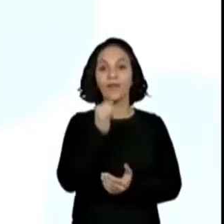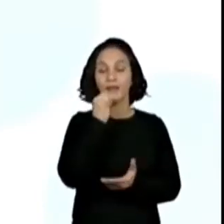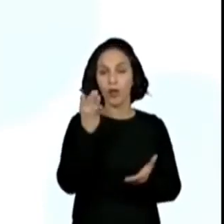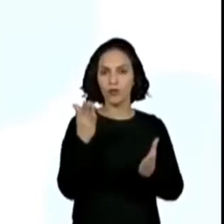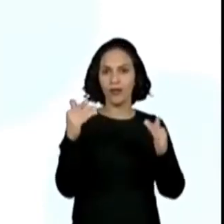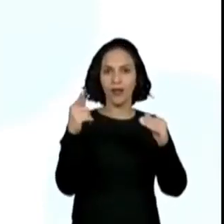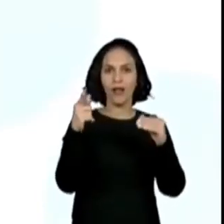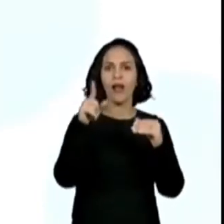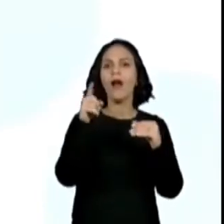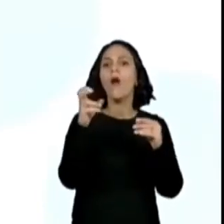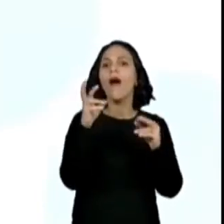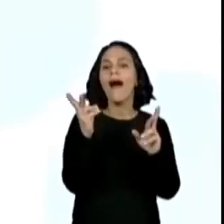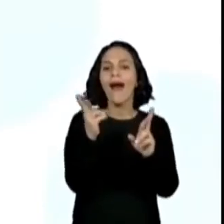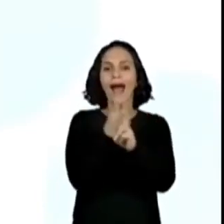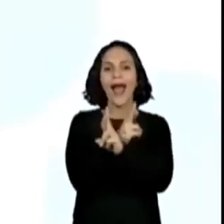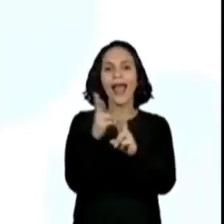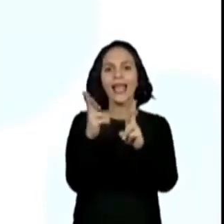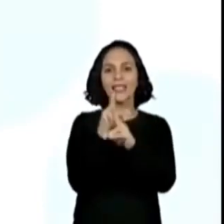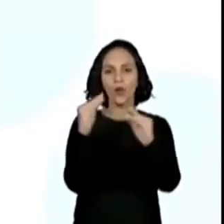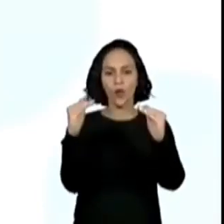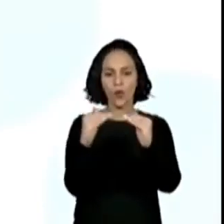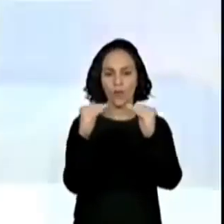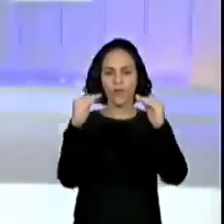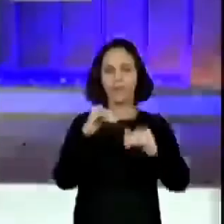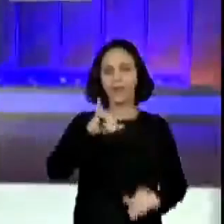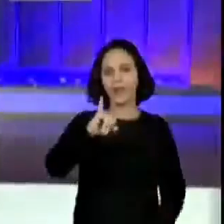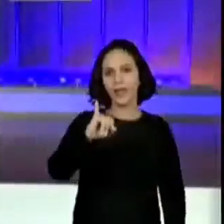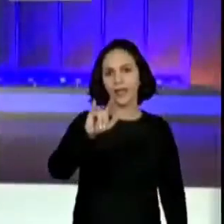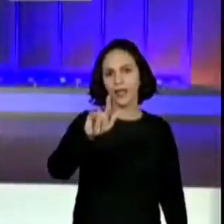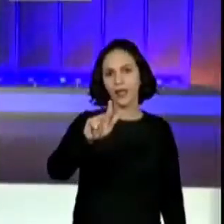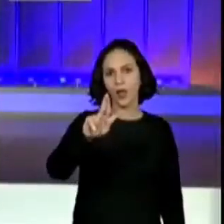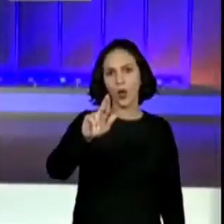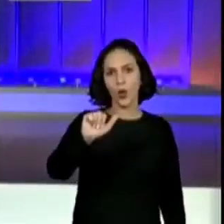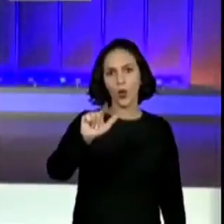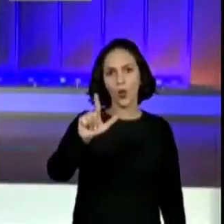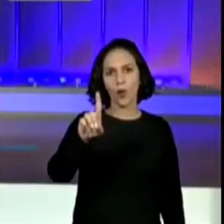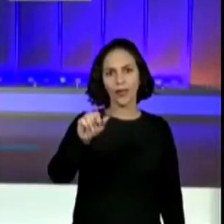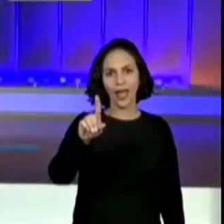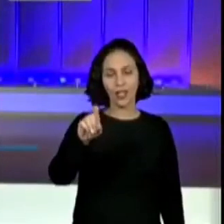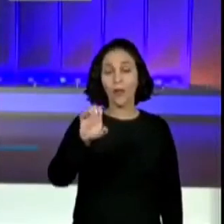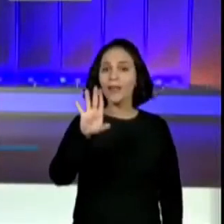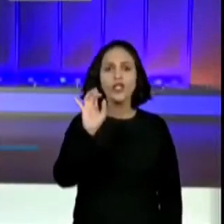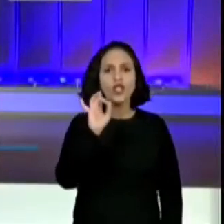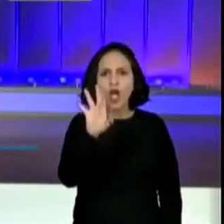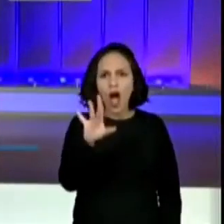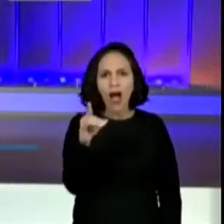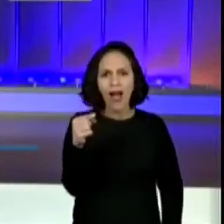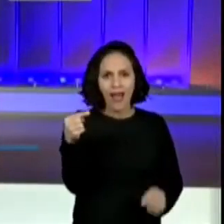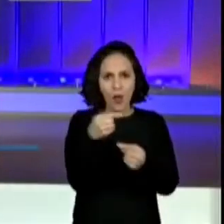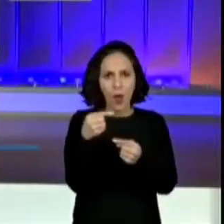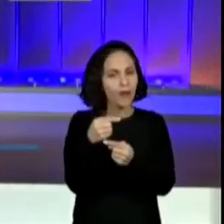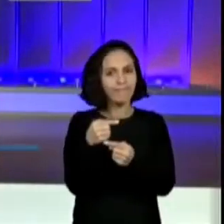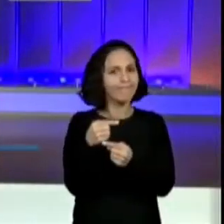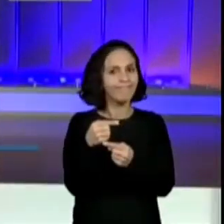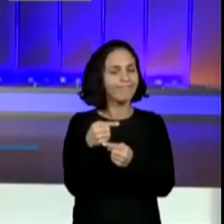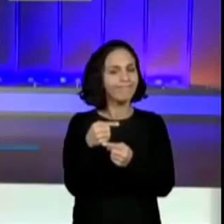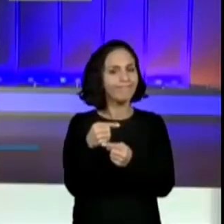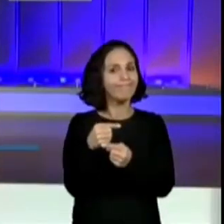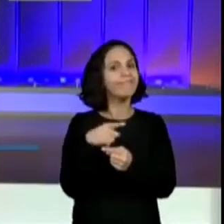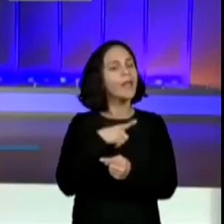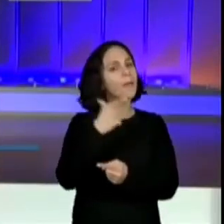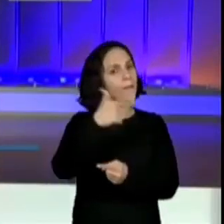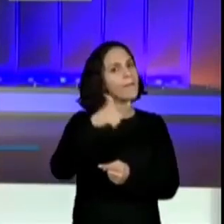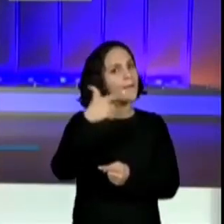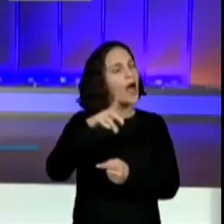nossa aula é relações de igualdade Então a gente vai estudar um pouco o sinal de igual pra gente conseguir mostrar para você aluno do